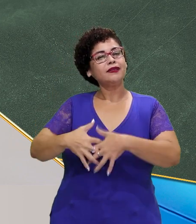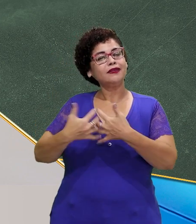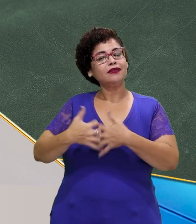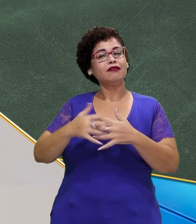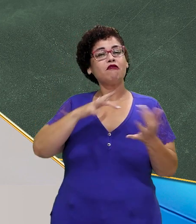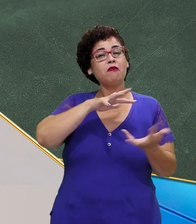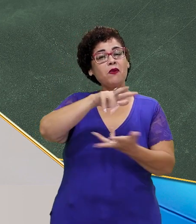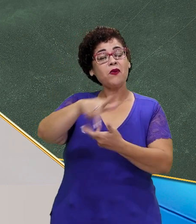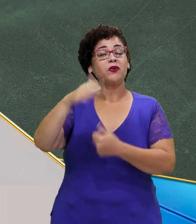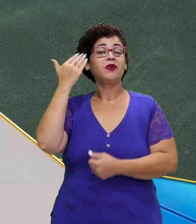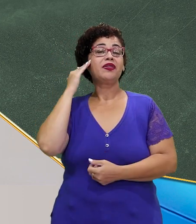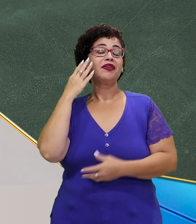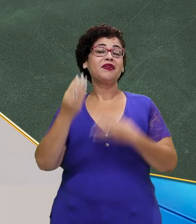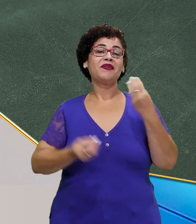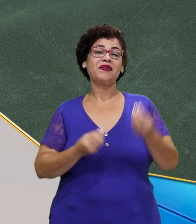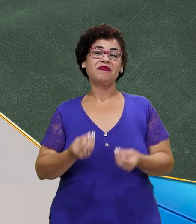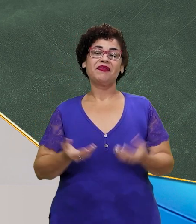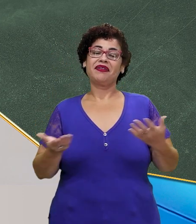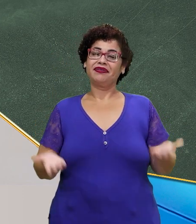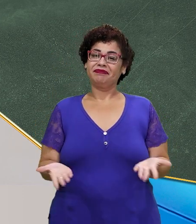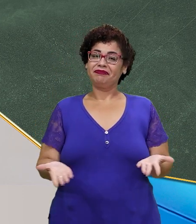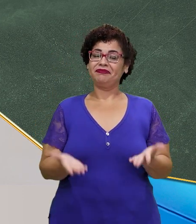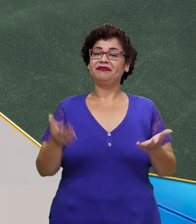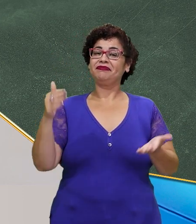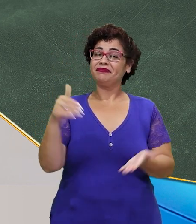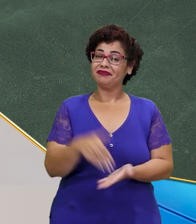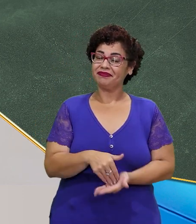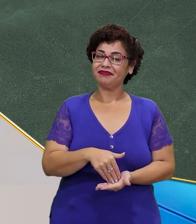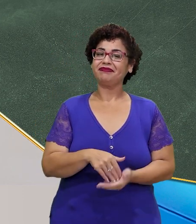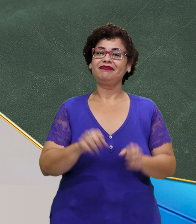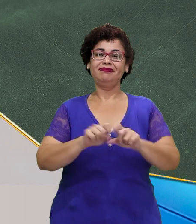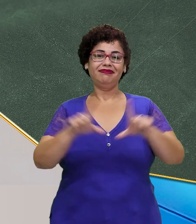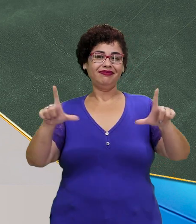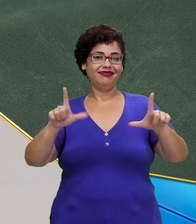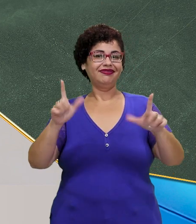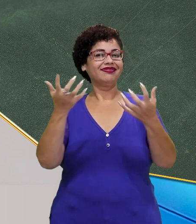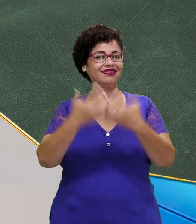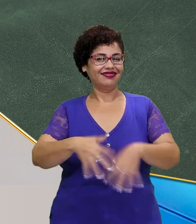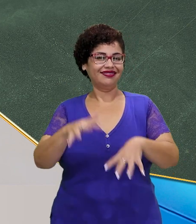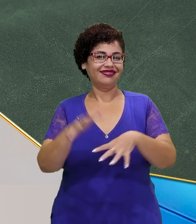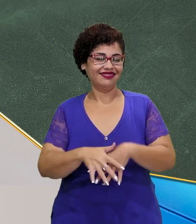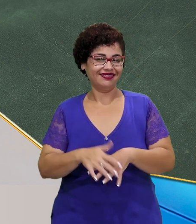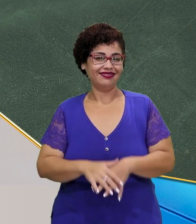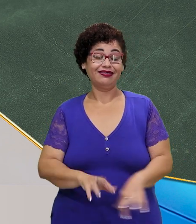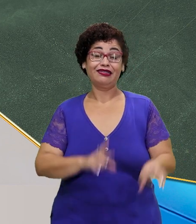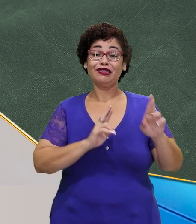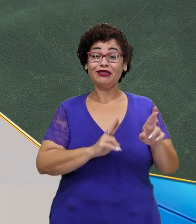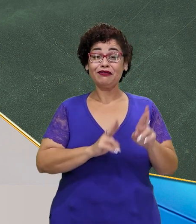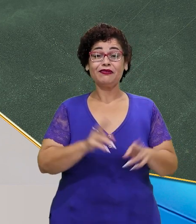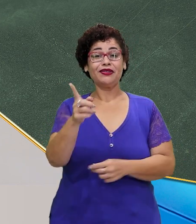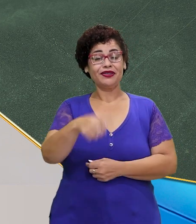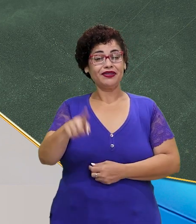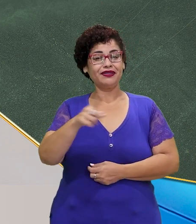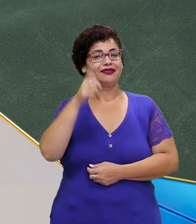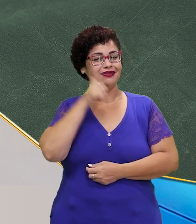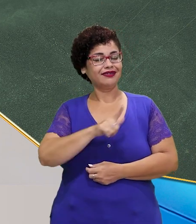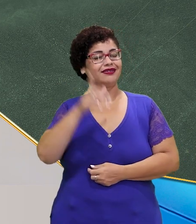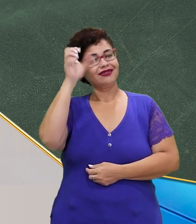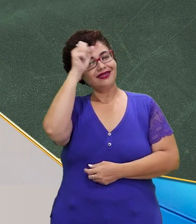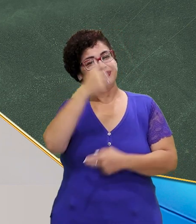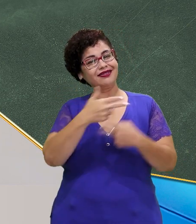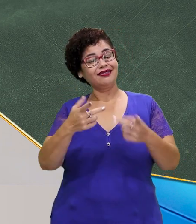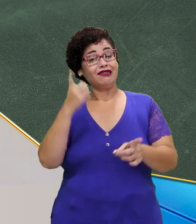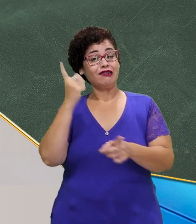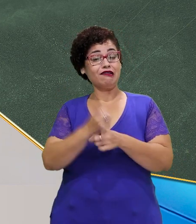pensar no mundo e a entendê-lo. E chegamos ao final do primeiro episódio do Deu Mate. Espero que tenha sido útil